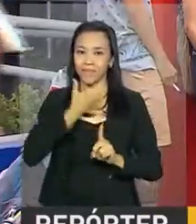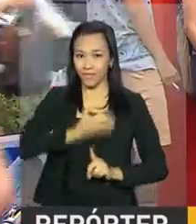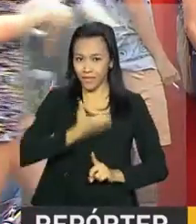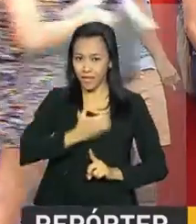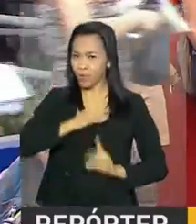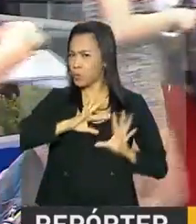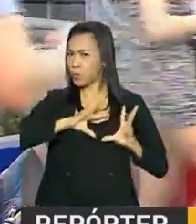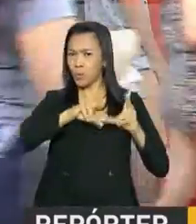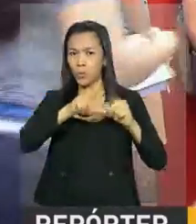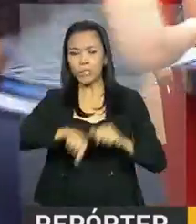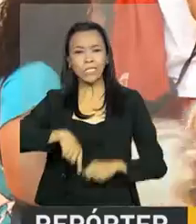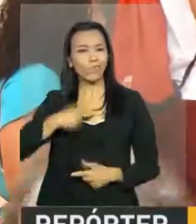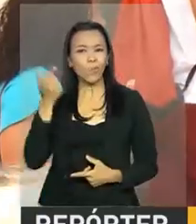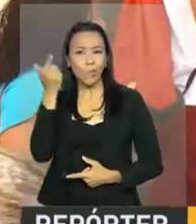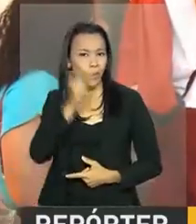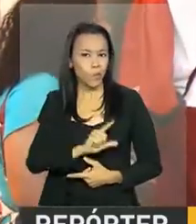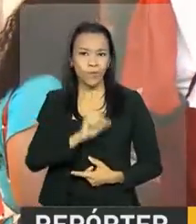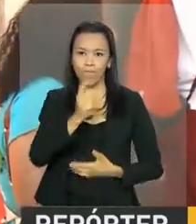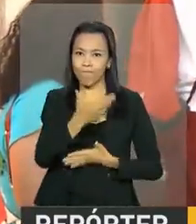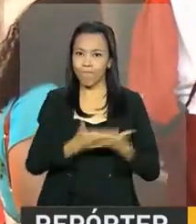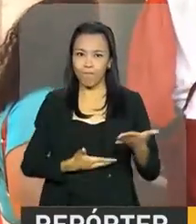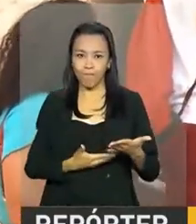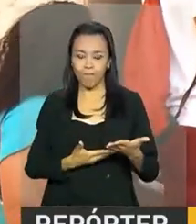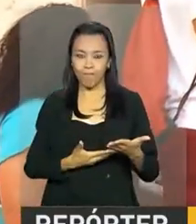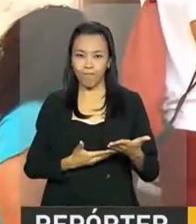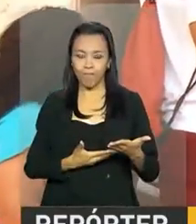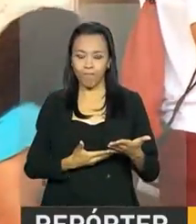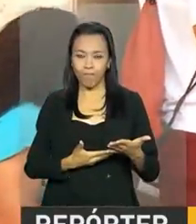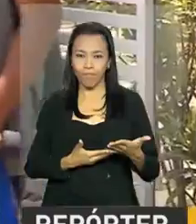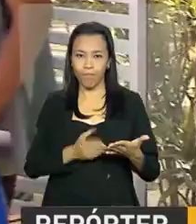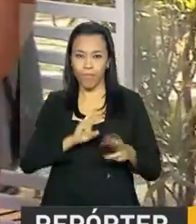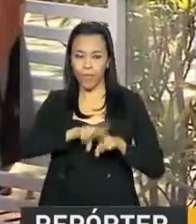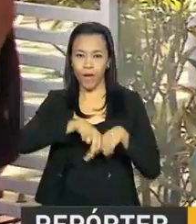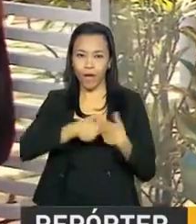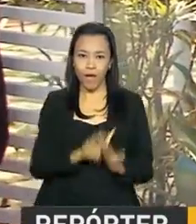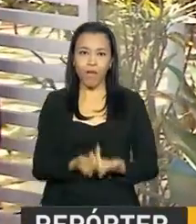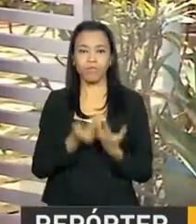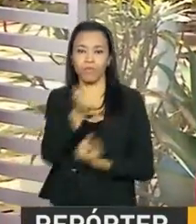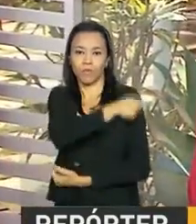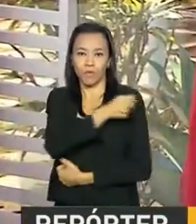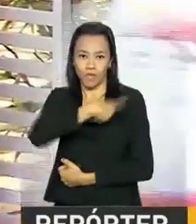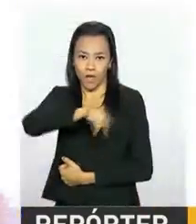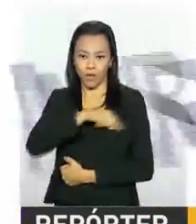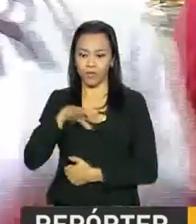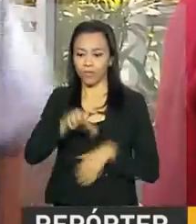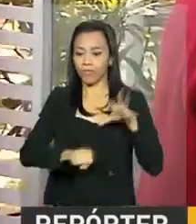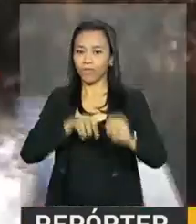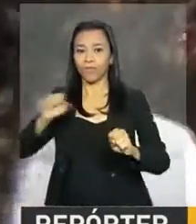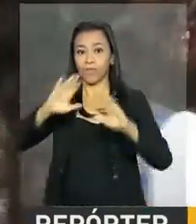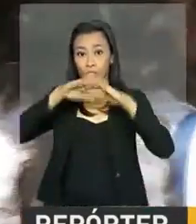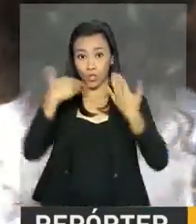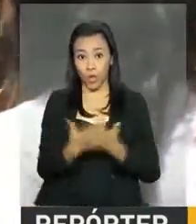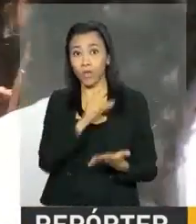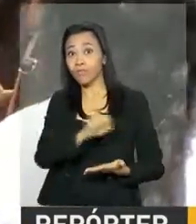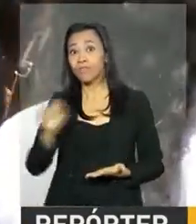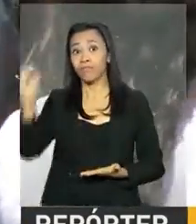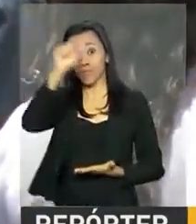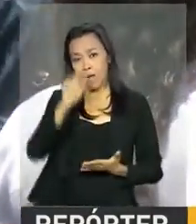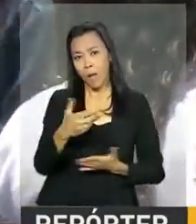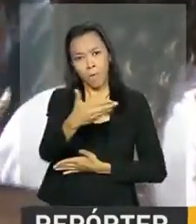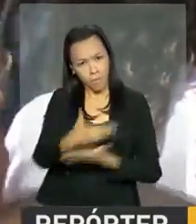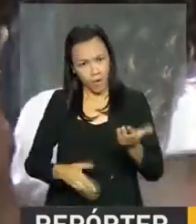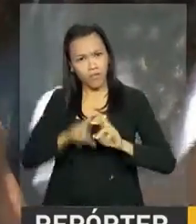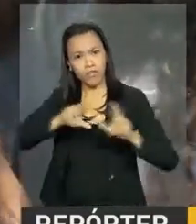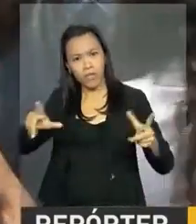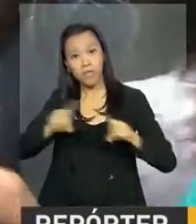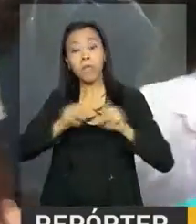que não puderem fazer o exame por causa da ocupação das escolas vão fazer uma prova diferente mas